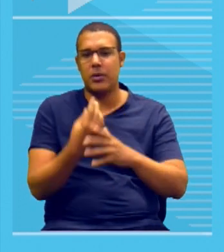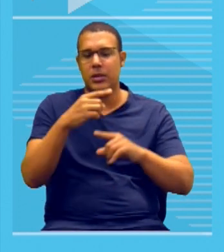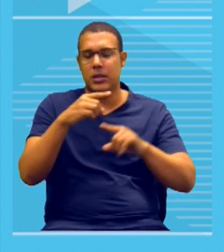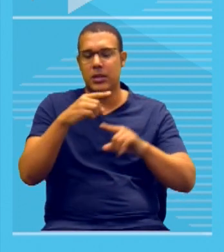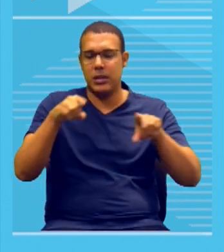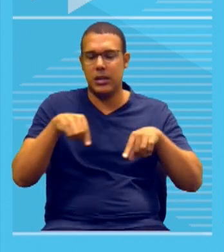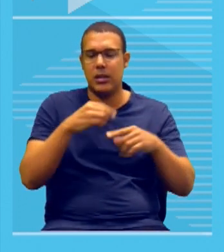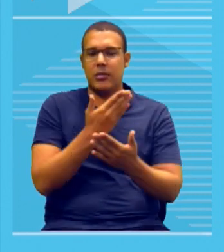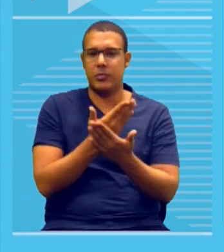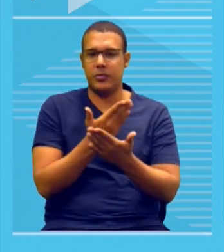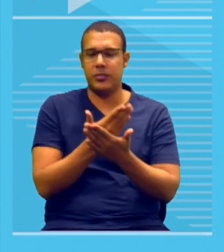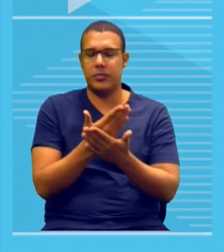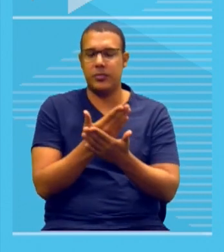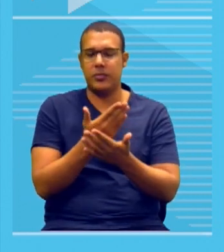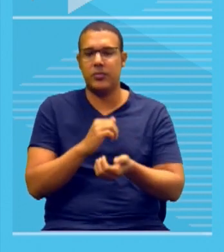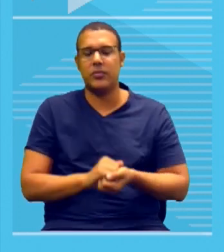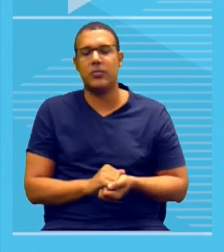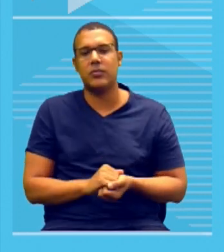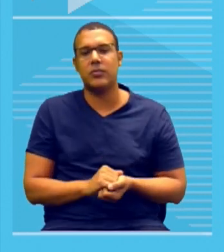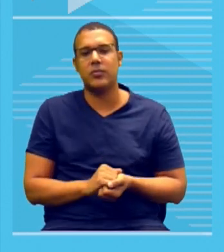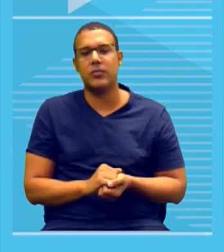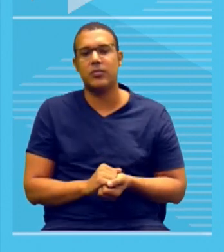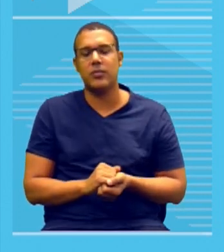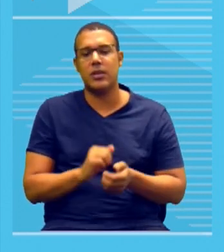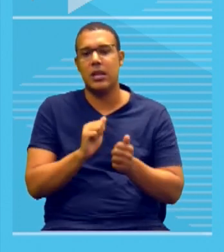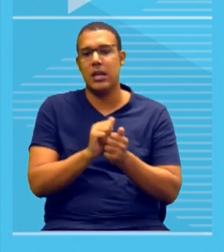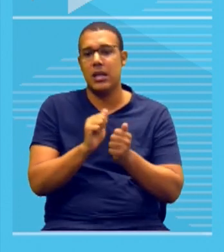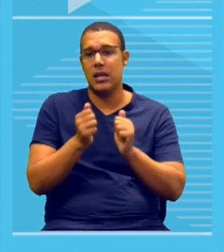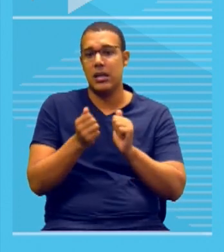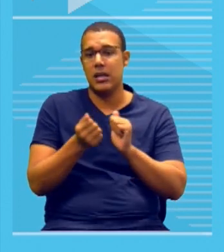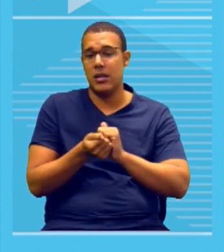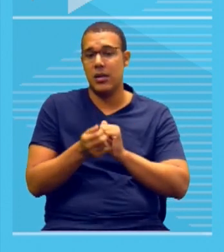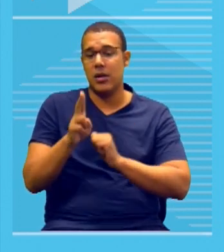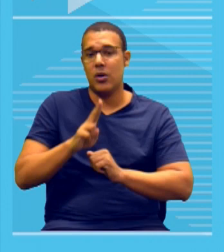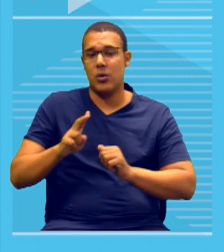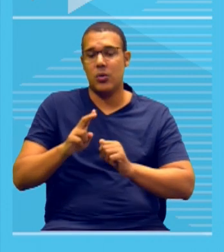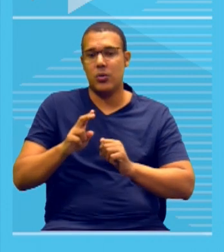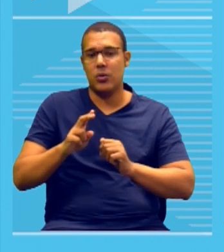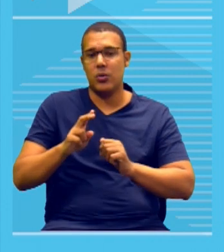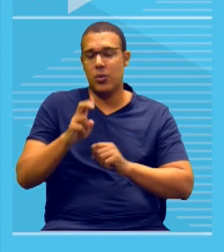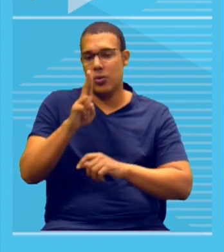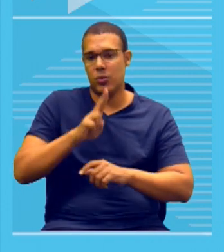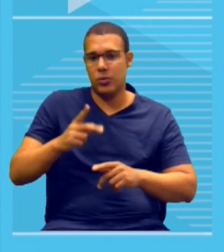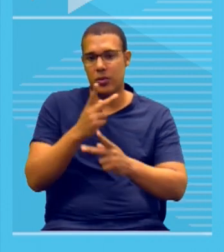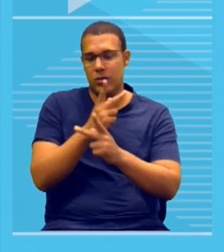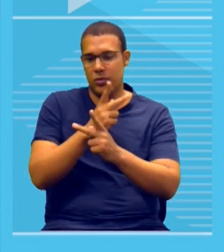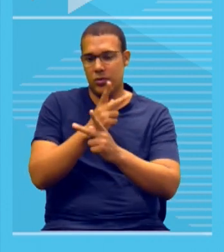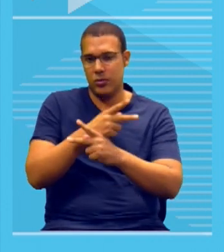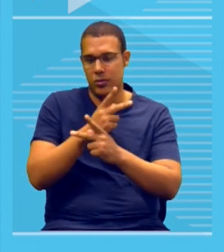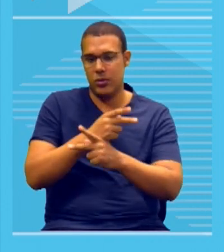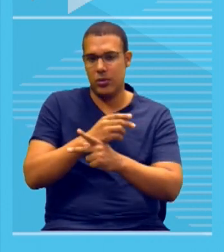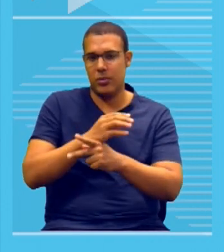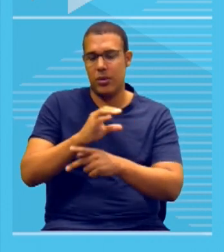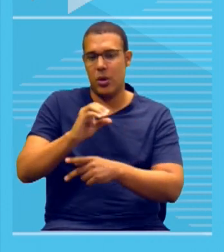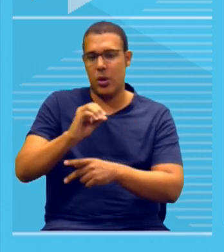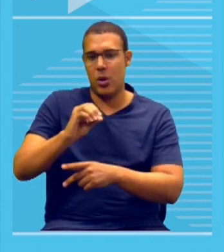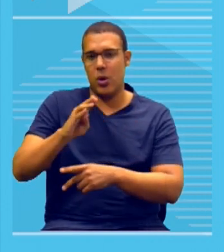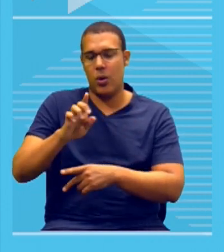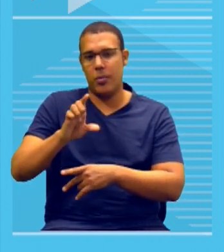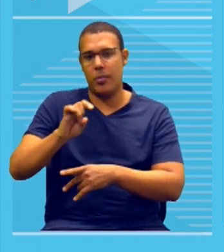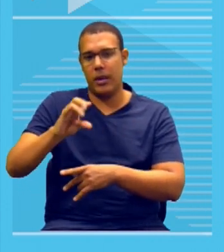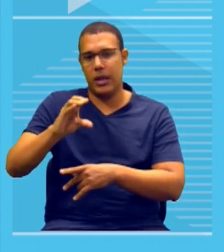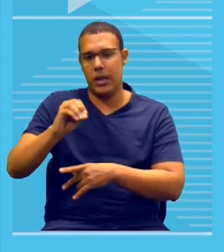sala adequando-os com a colocação do pronome oblíquo átono